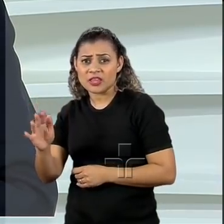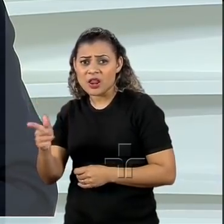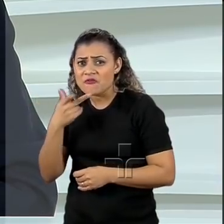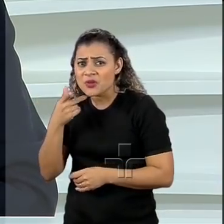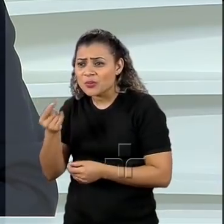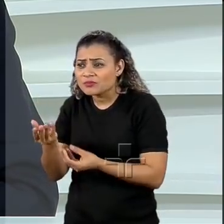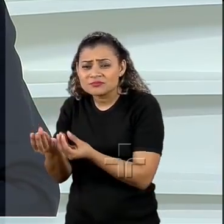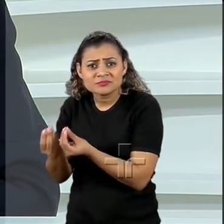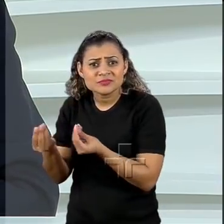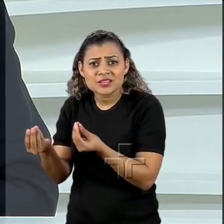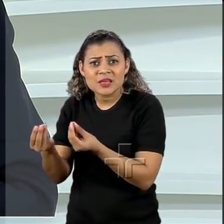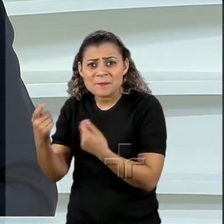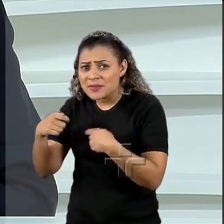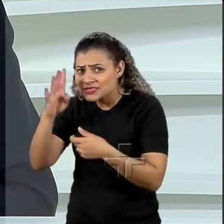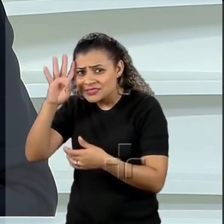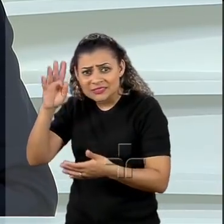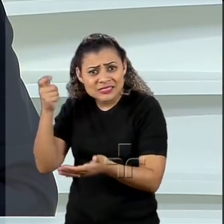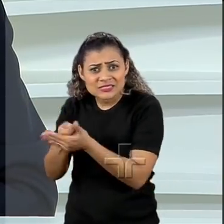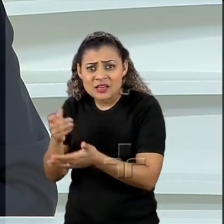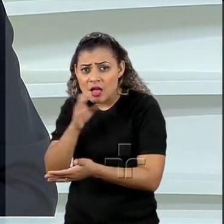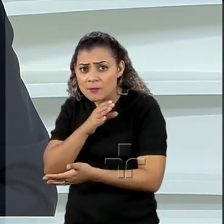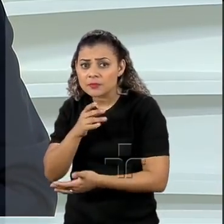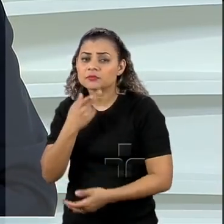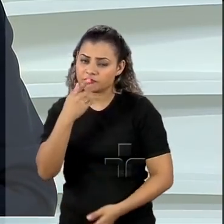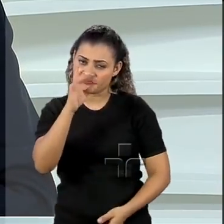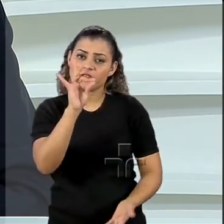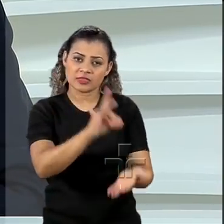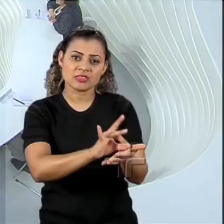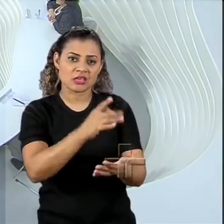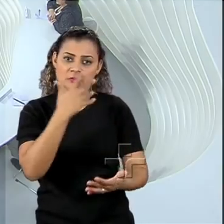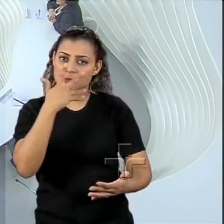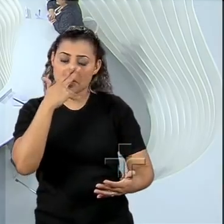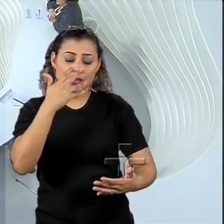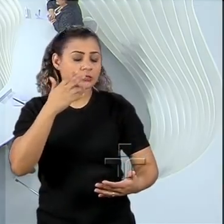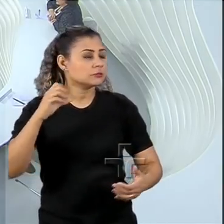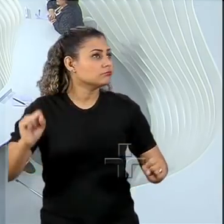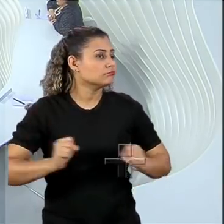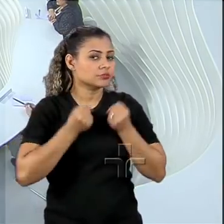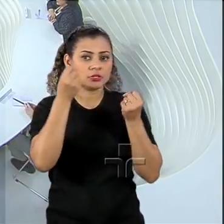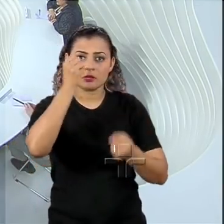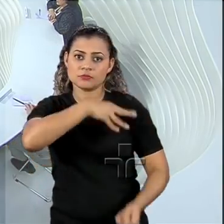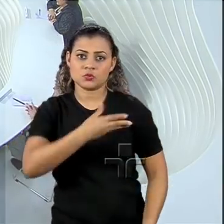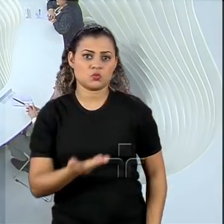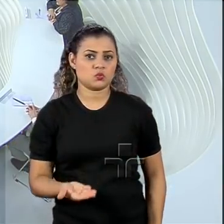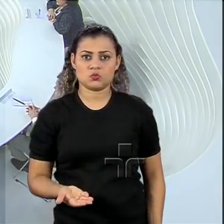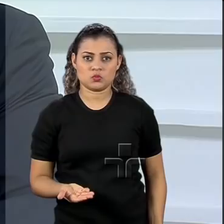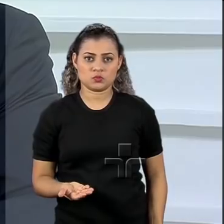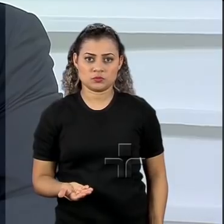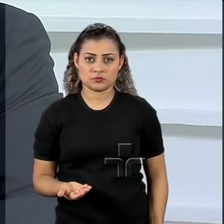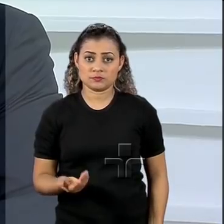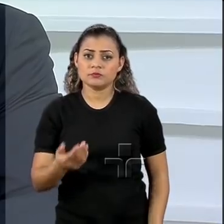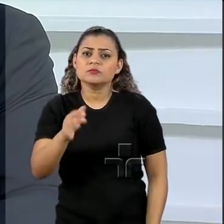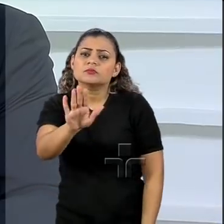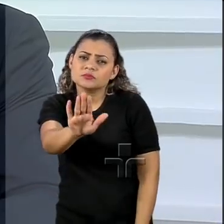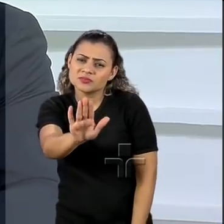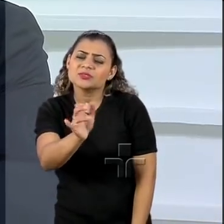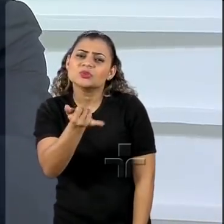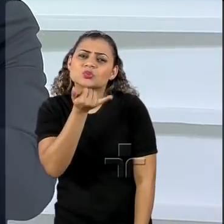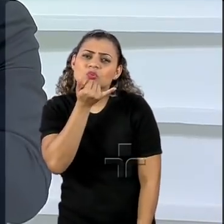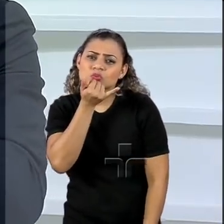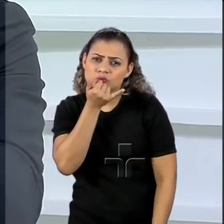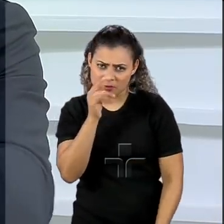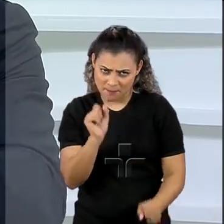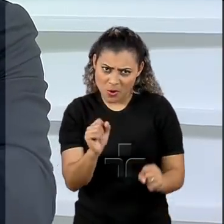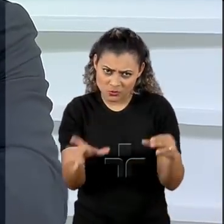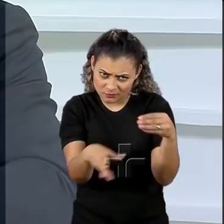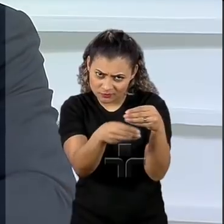questão, é um escândalo isso. Mas eu posso ser aqui uma voz distoante? É o seguinte,